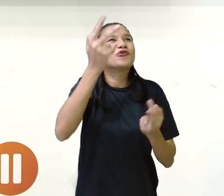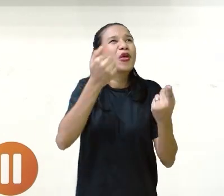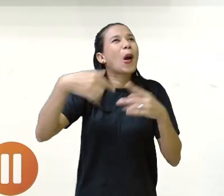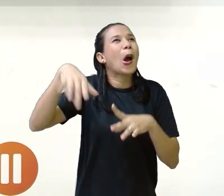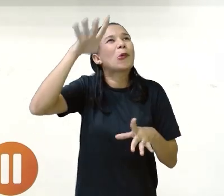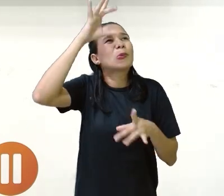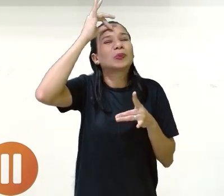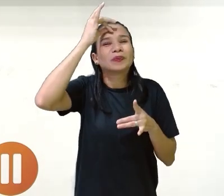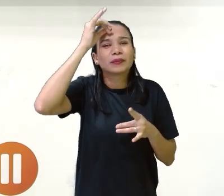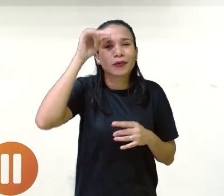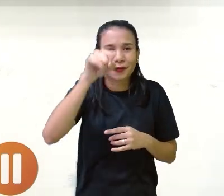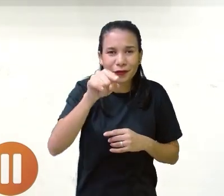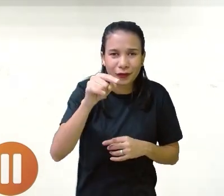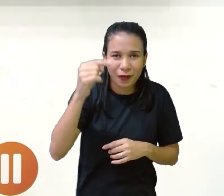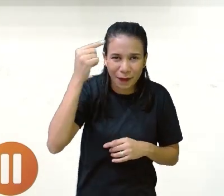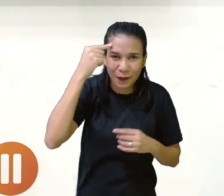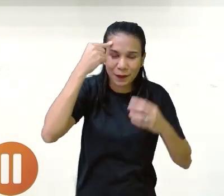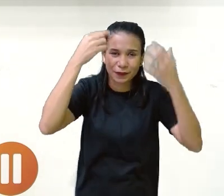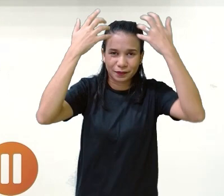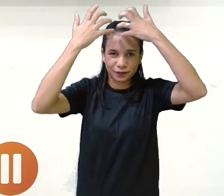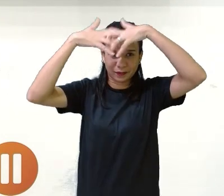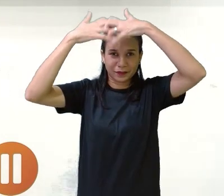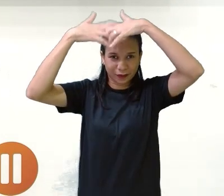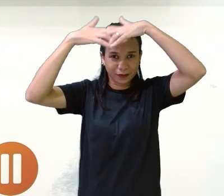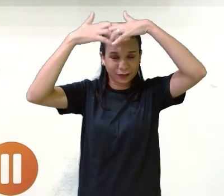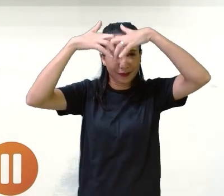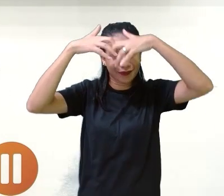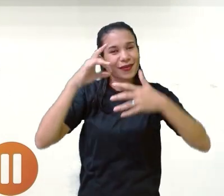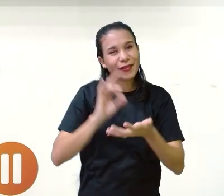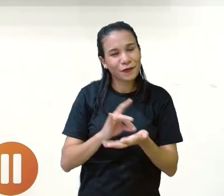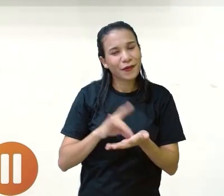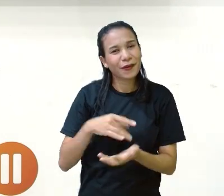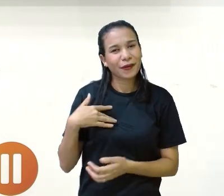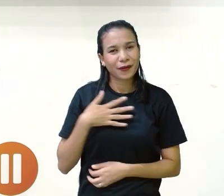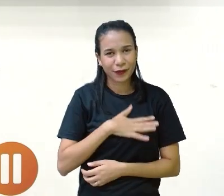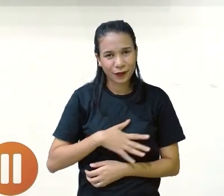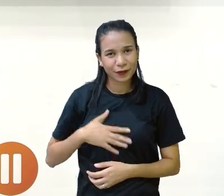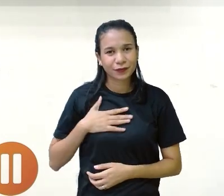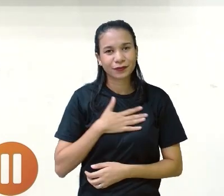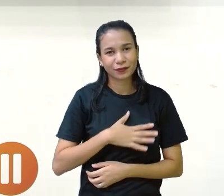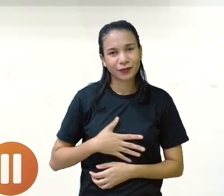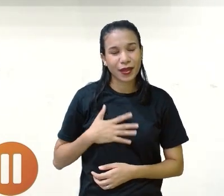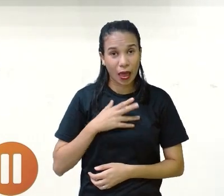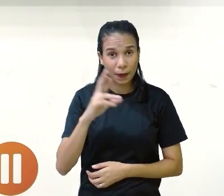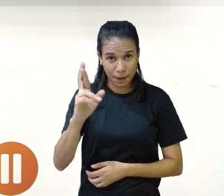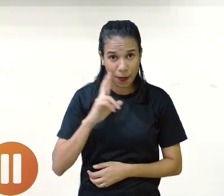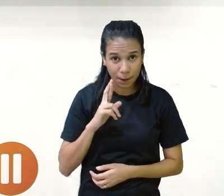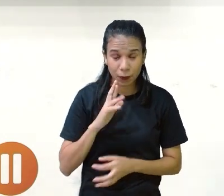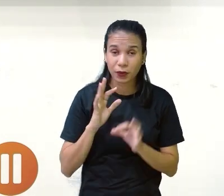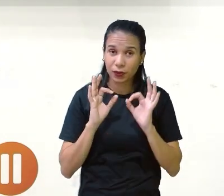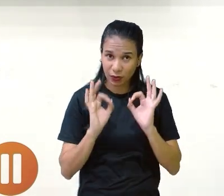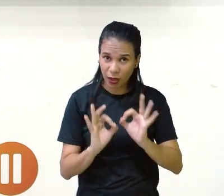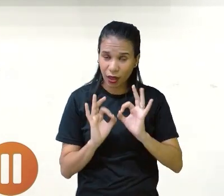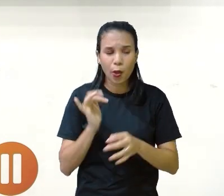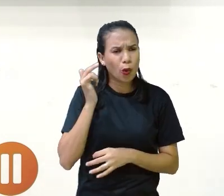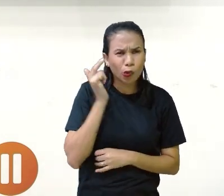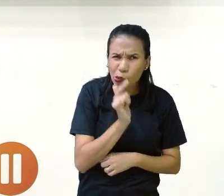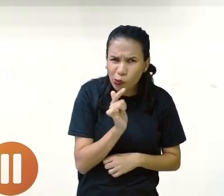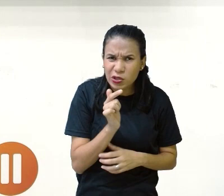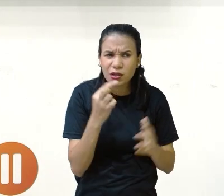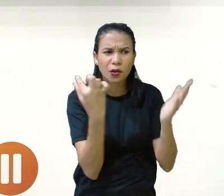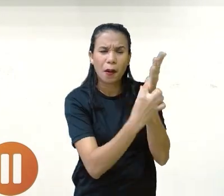crescer. Eu quero que vocês fiquem pensando nisso. E eu gostaria muito que vocês me respondessem. Se não conseguirem